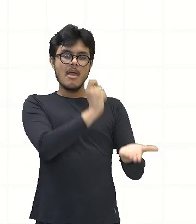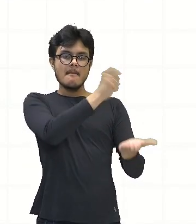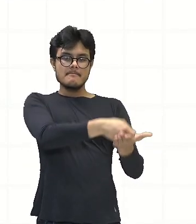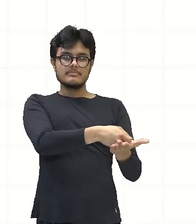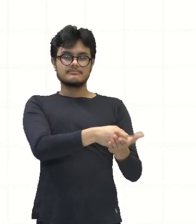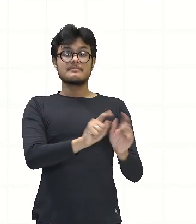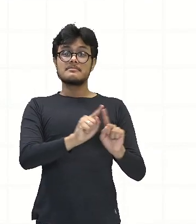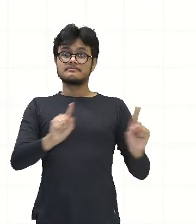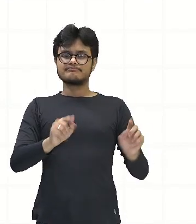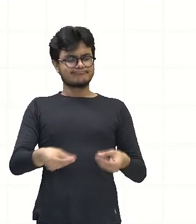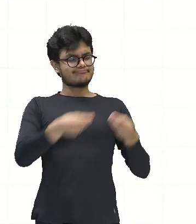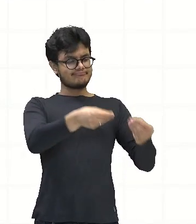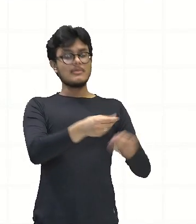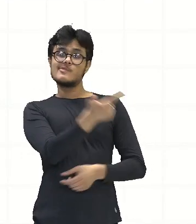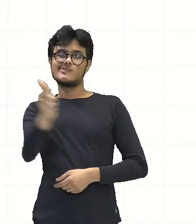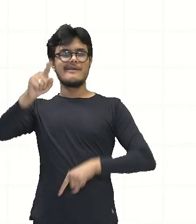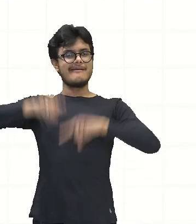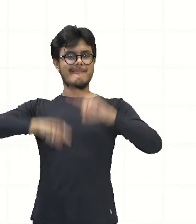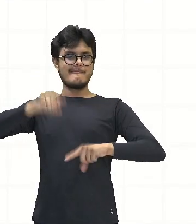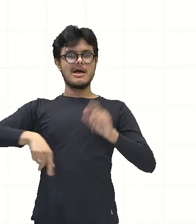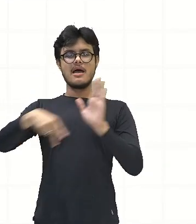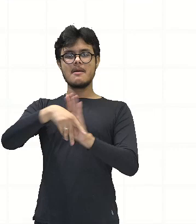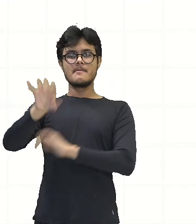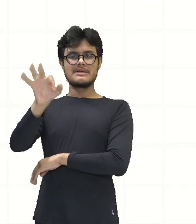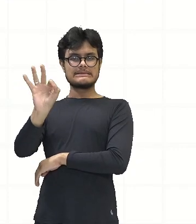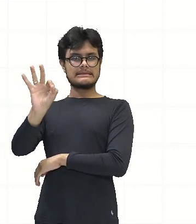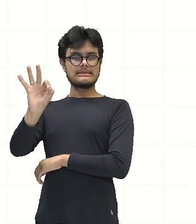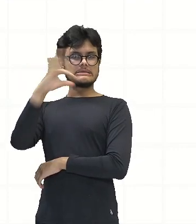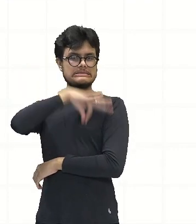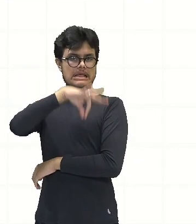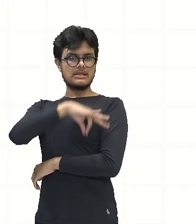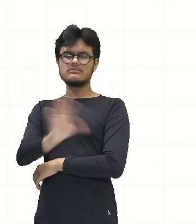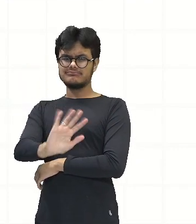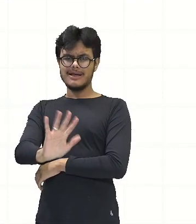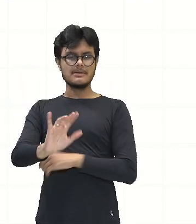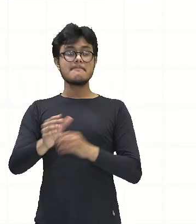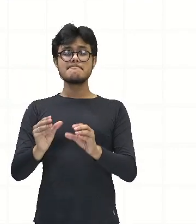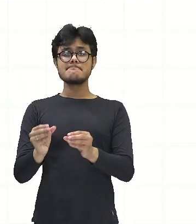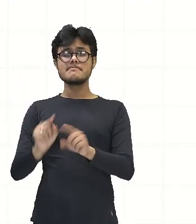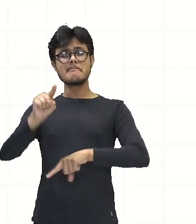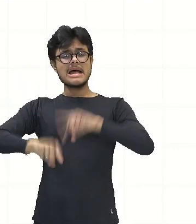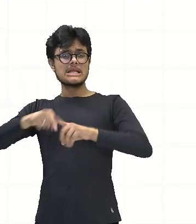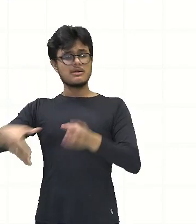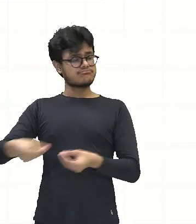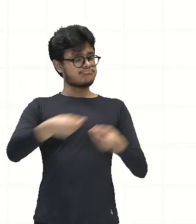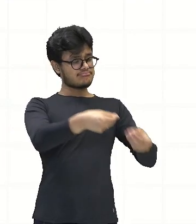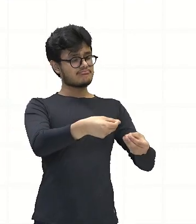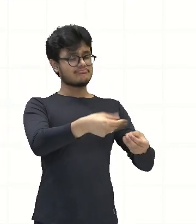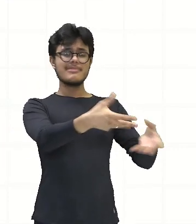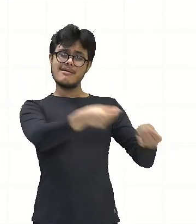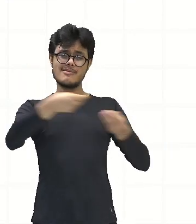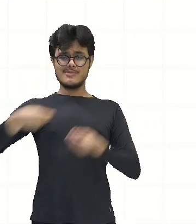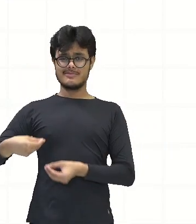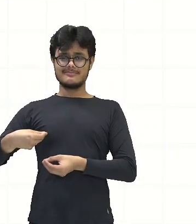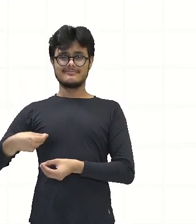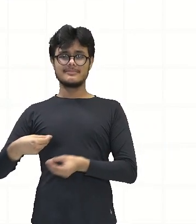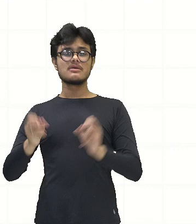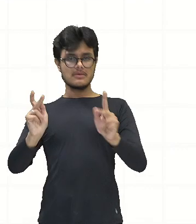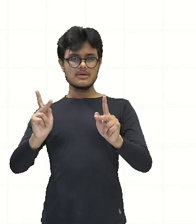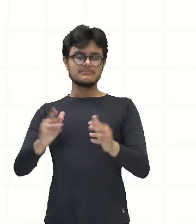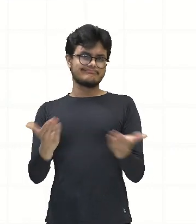através do escambo, não tinha uma moeda, eles não recebiam um salário. Então, eles faziam ali trocas com os povos indígenas, tá bom?